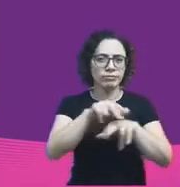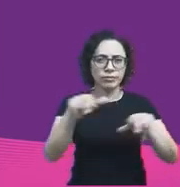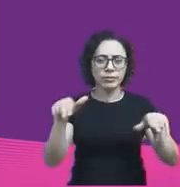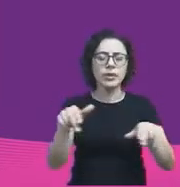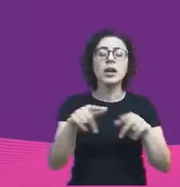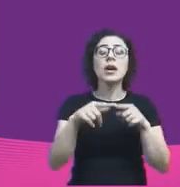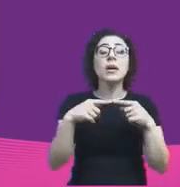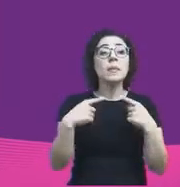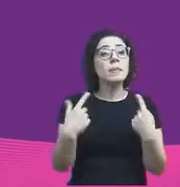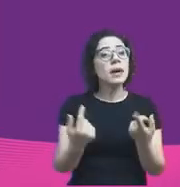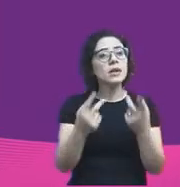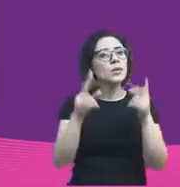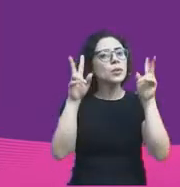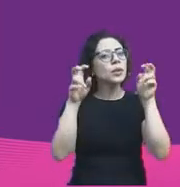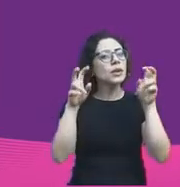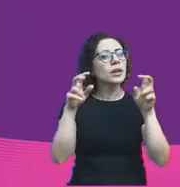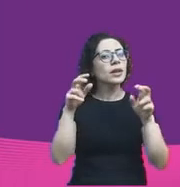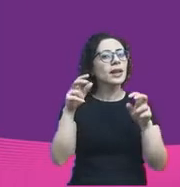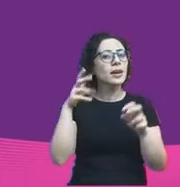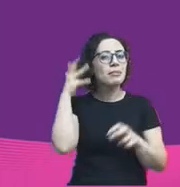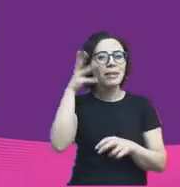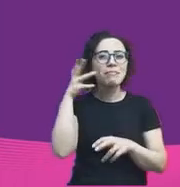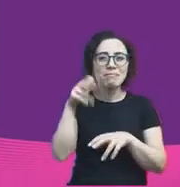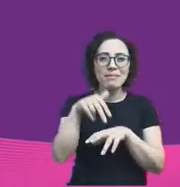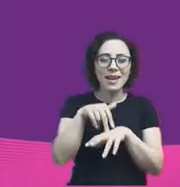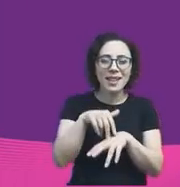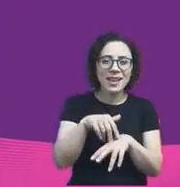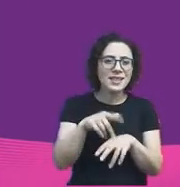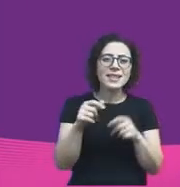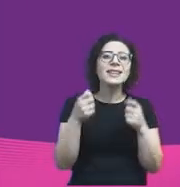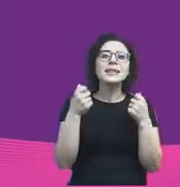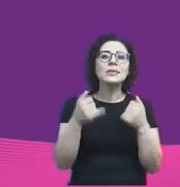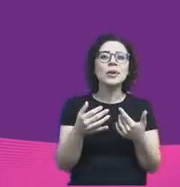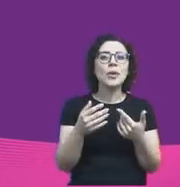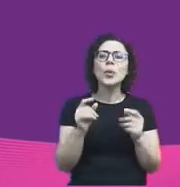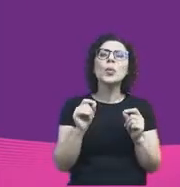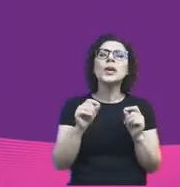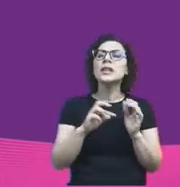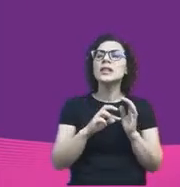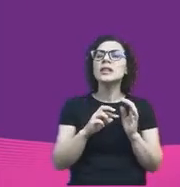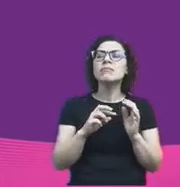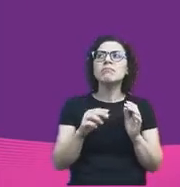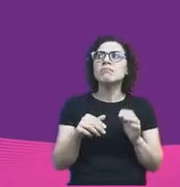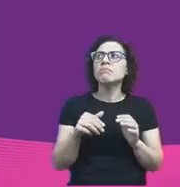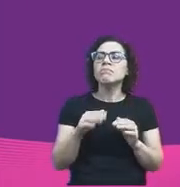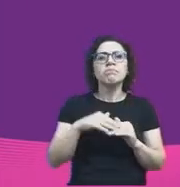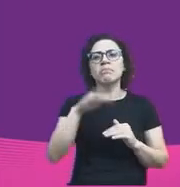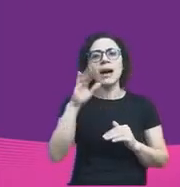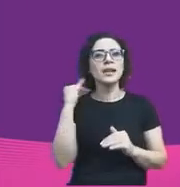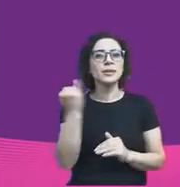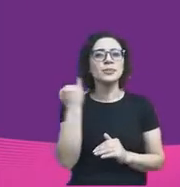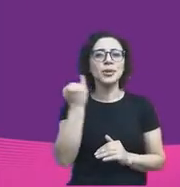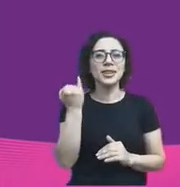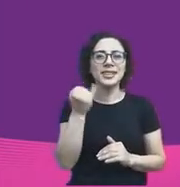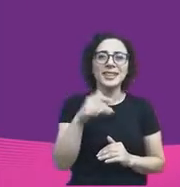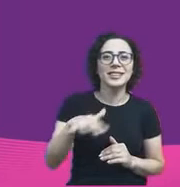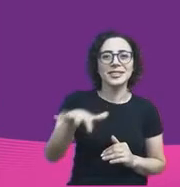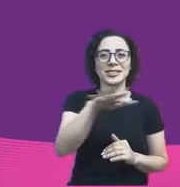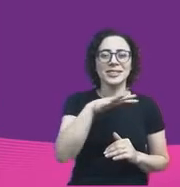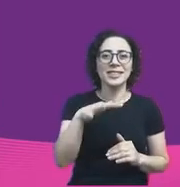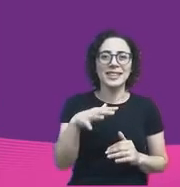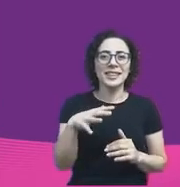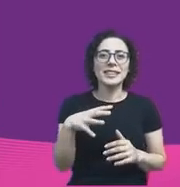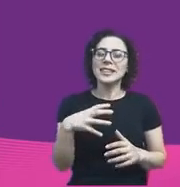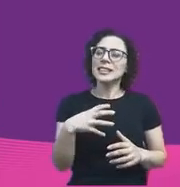é o que era uma coisa mais importante que angustiava. E aí acaba ficando angustiado com essa pergunta